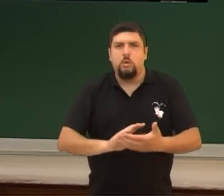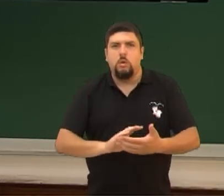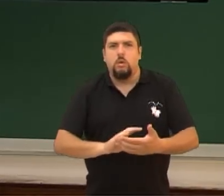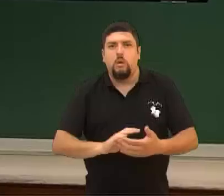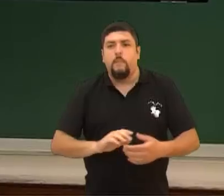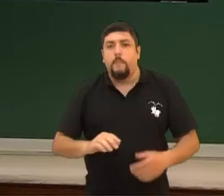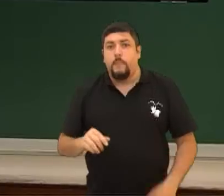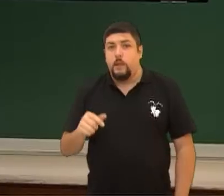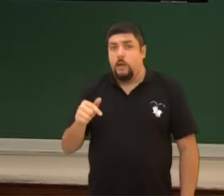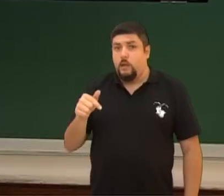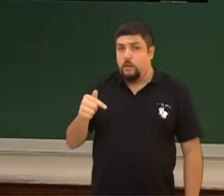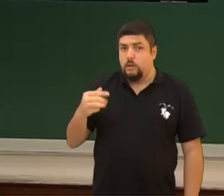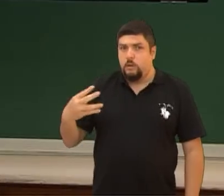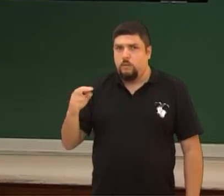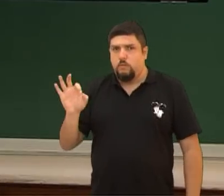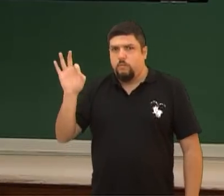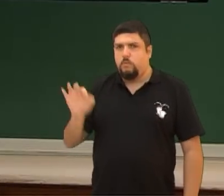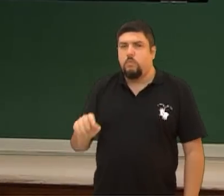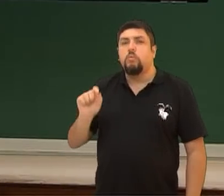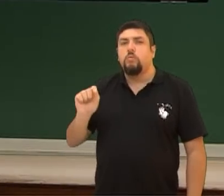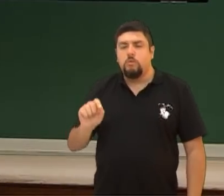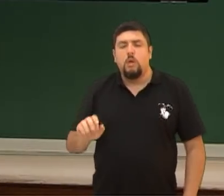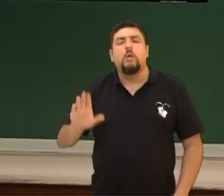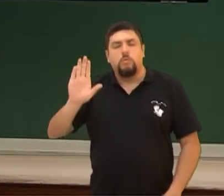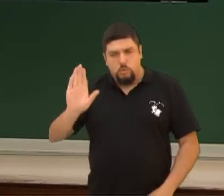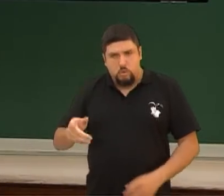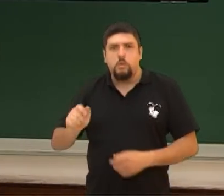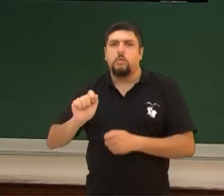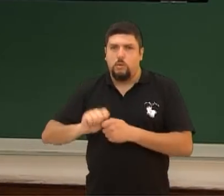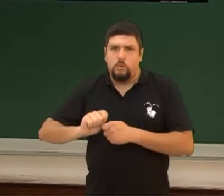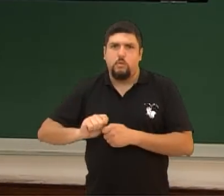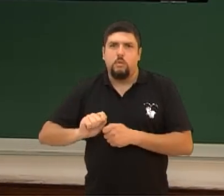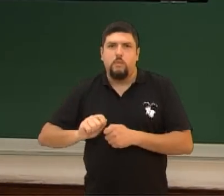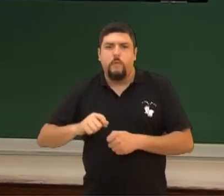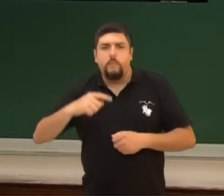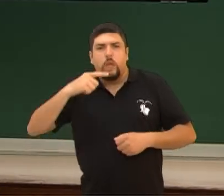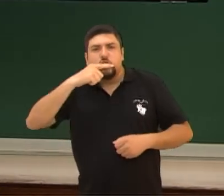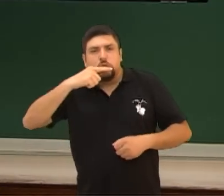respondeu que realiza essa ação de reduzir,